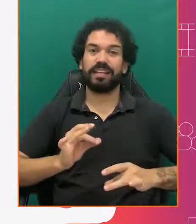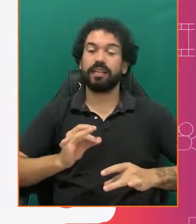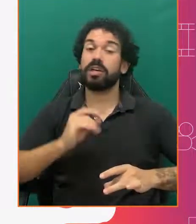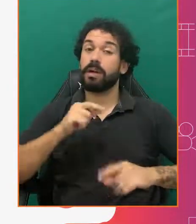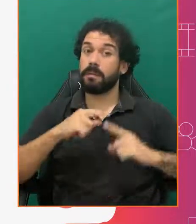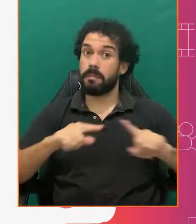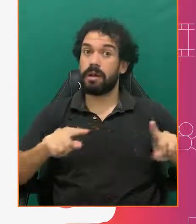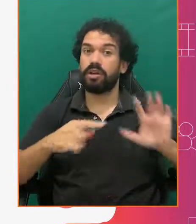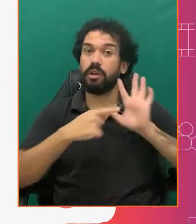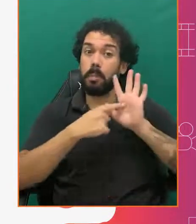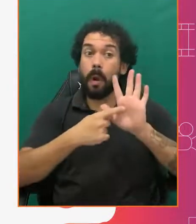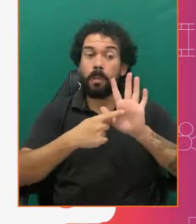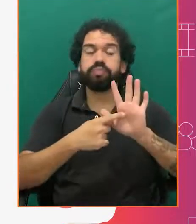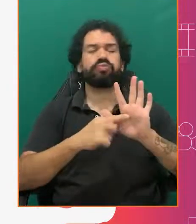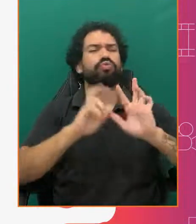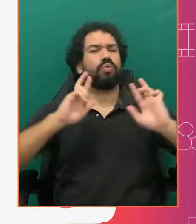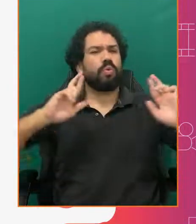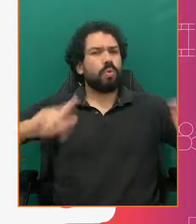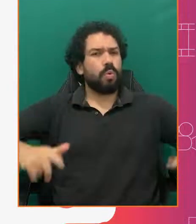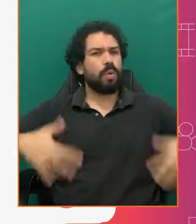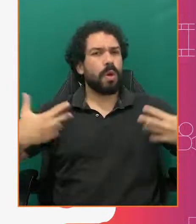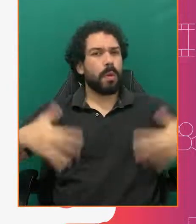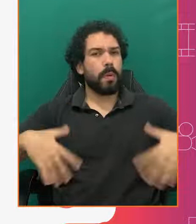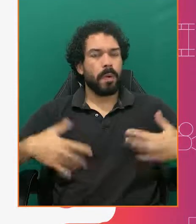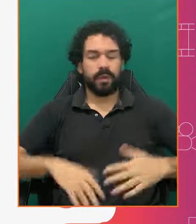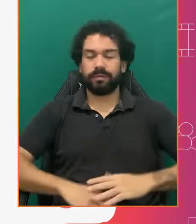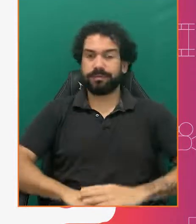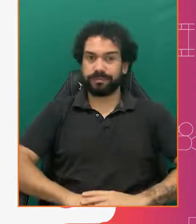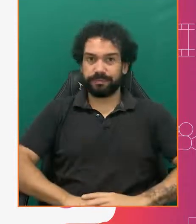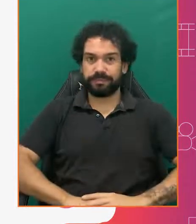que fazem toda a diferença.